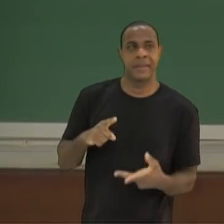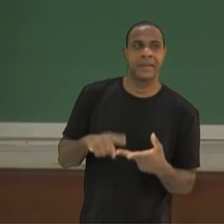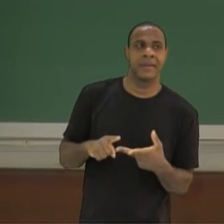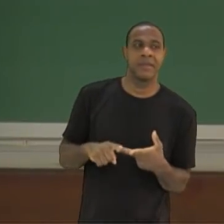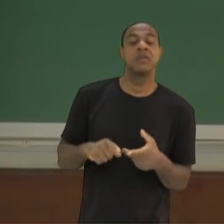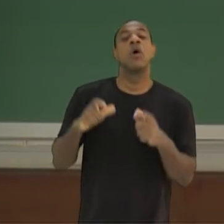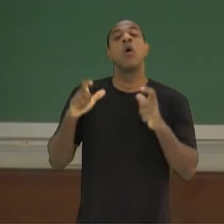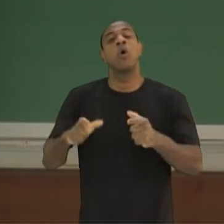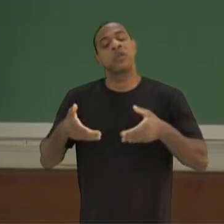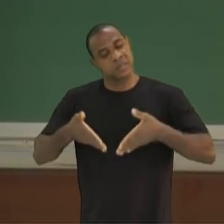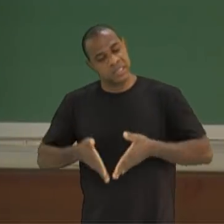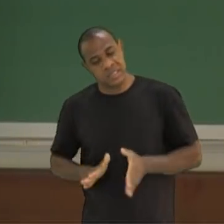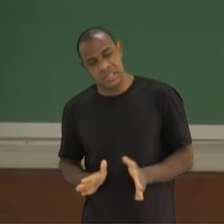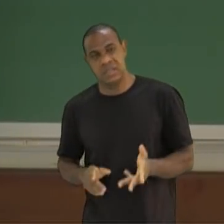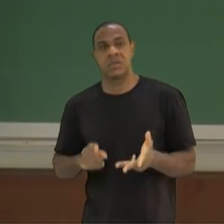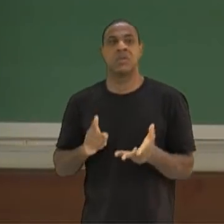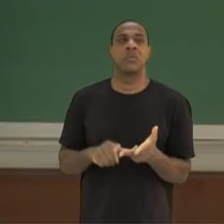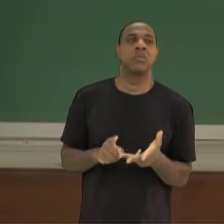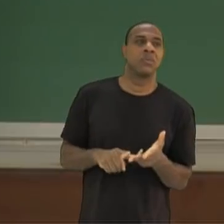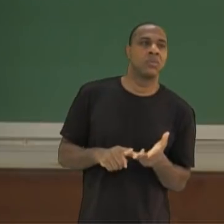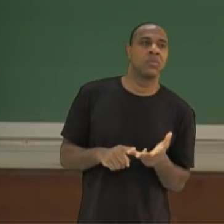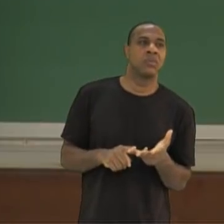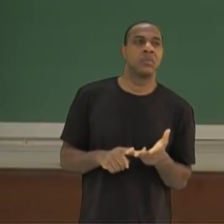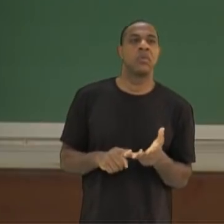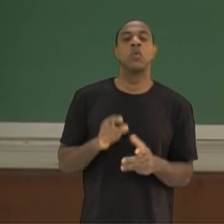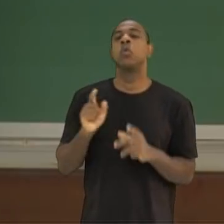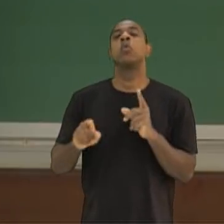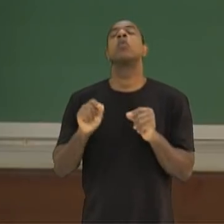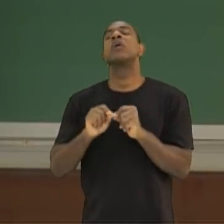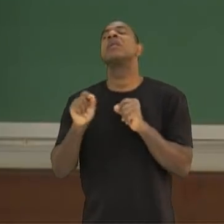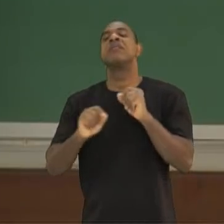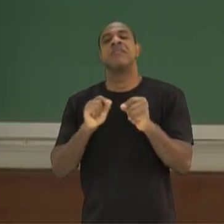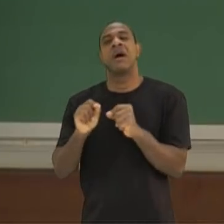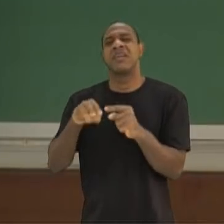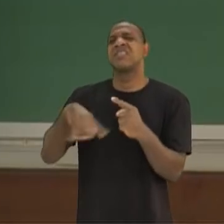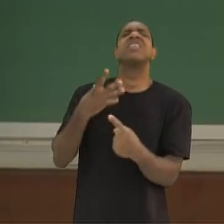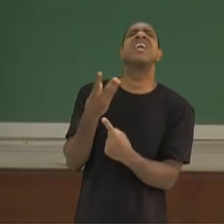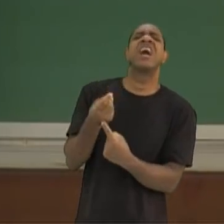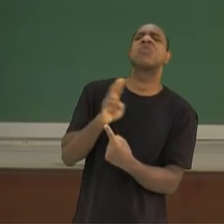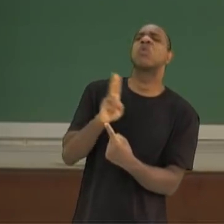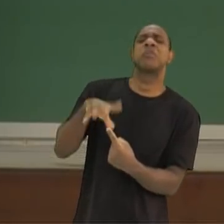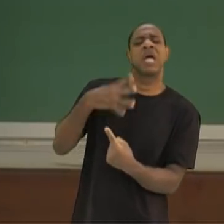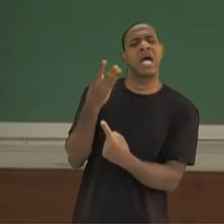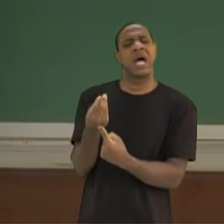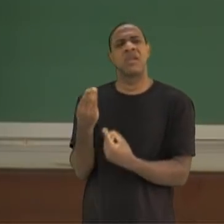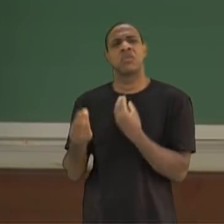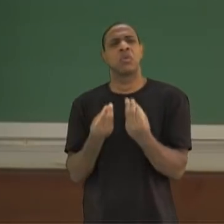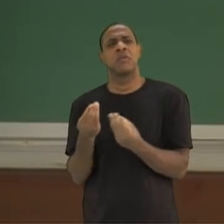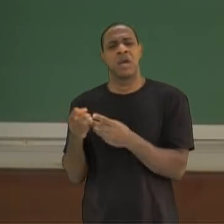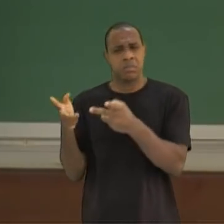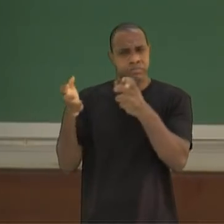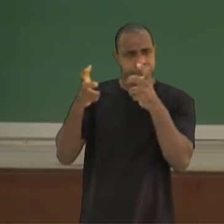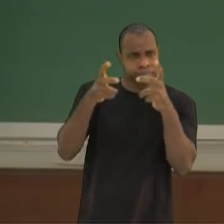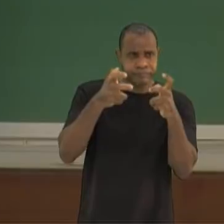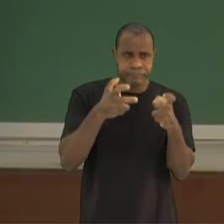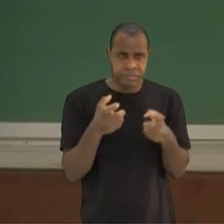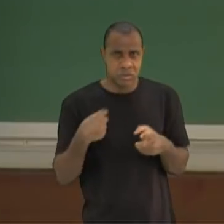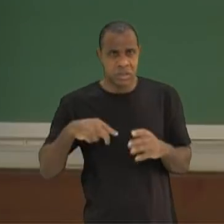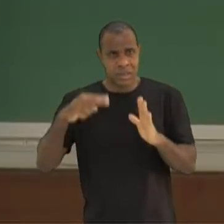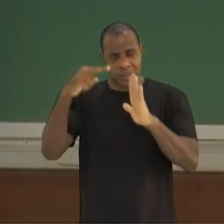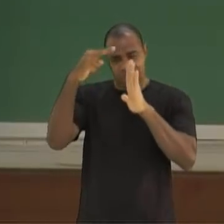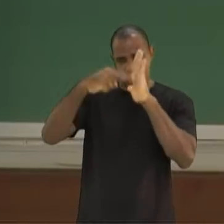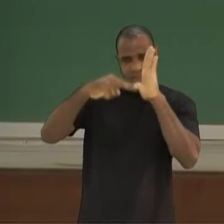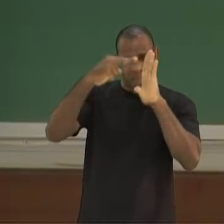de onde ele é, o que ele faz, que arte que é essa. Então vai observando, quando a gente está lendo,